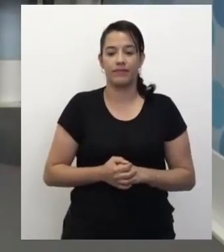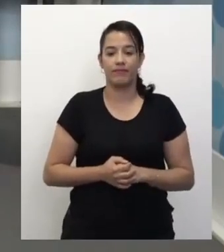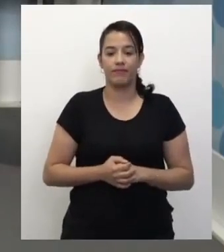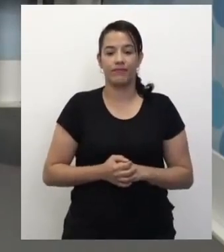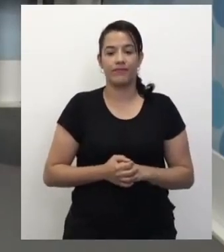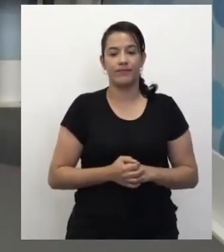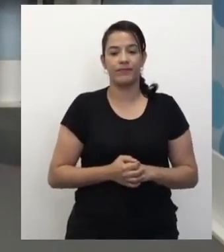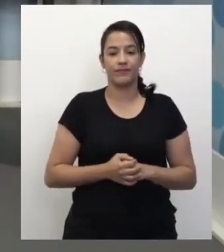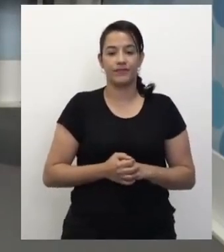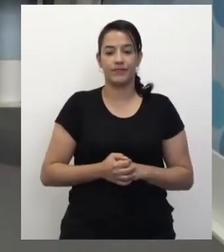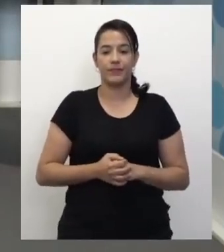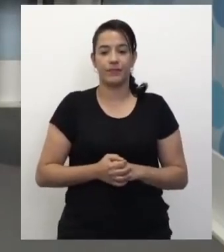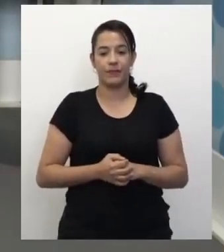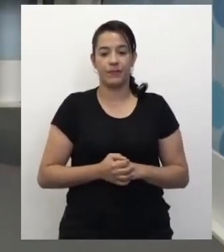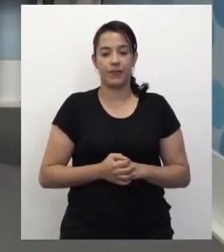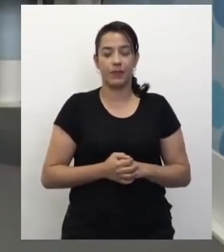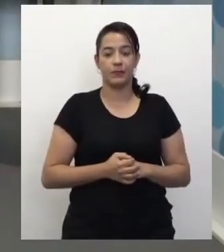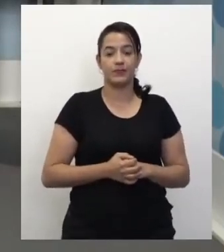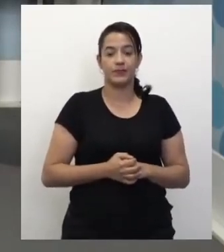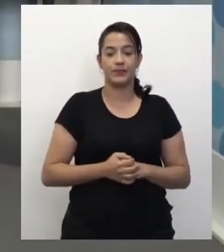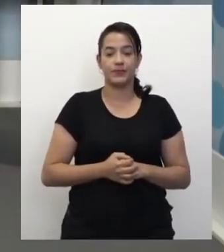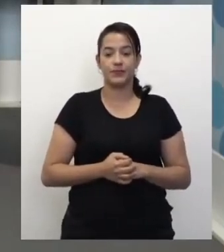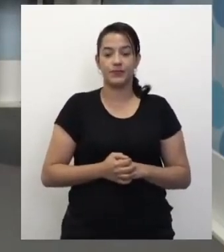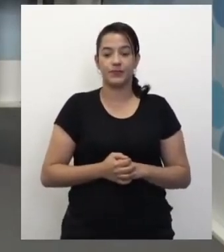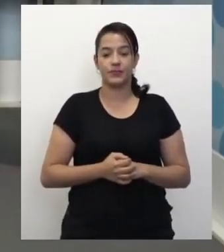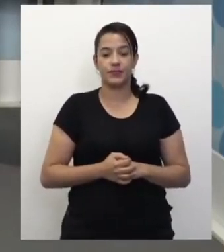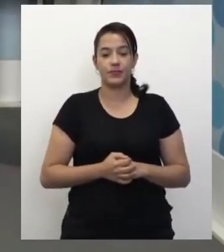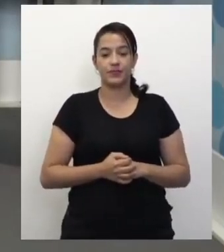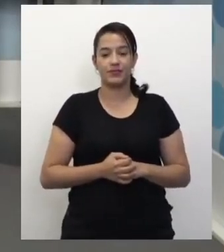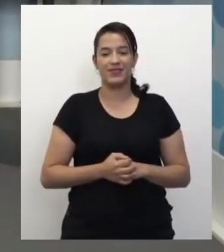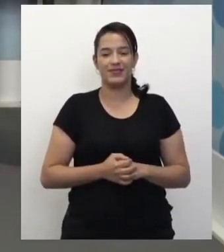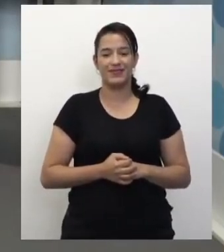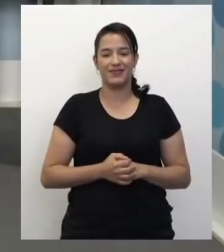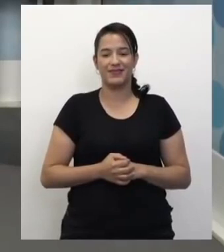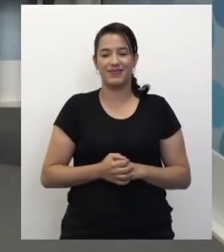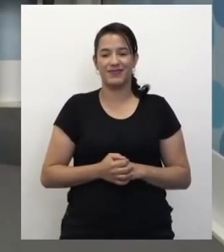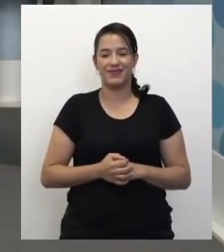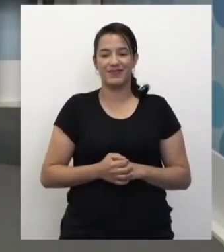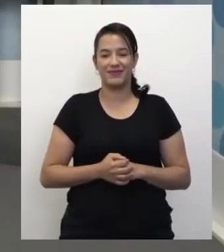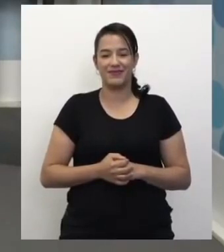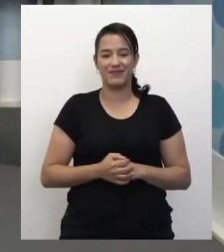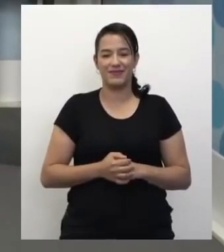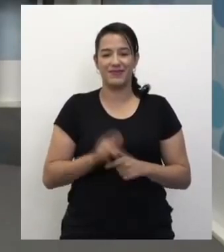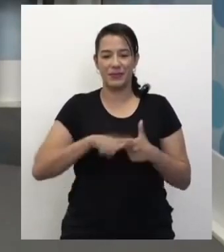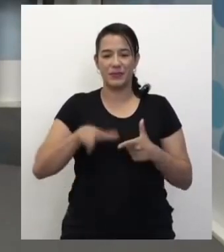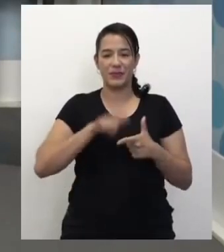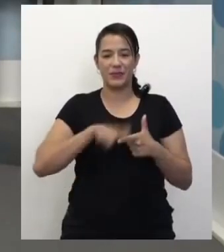Travou aqui. Tá, beleza, vamos lá. Ah, então, aqui, opa, voltei de novo.